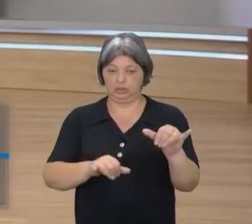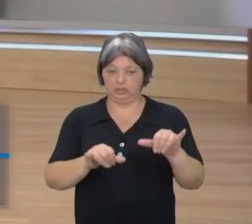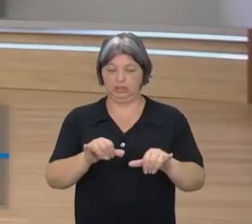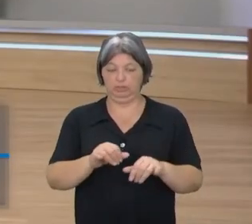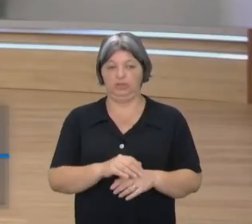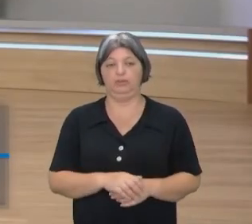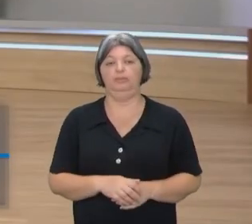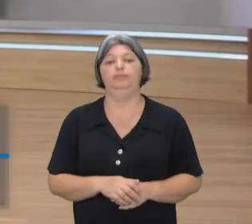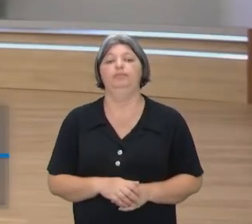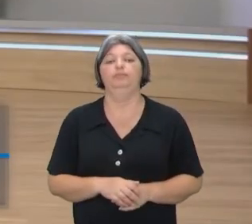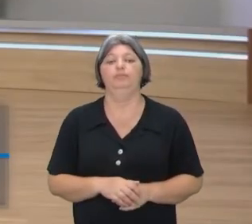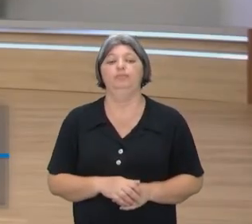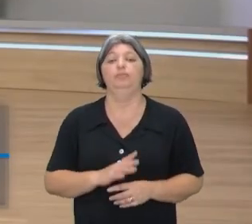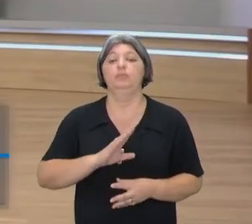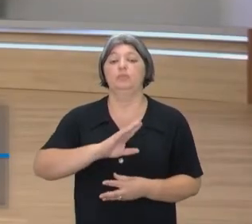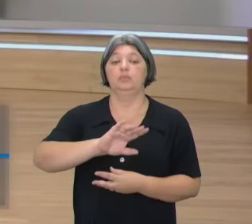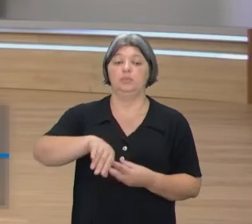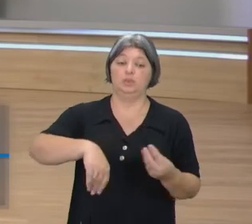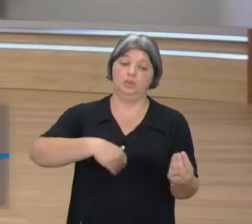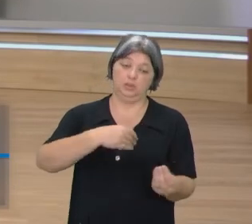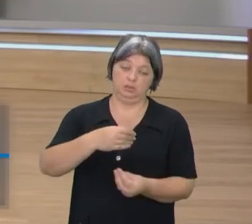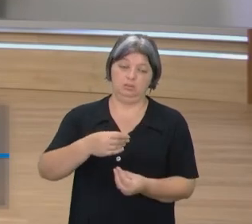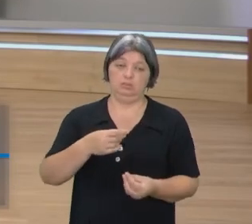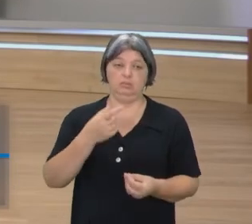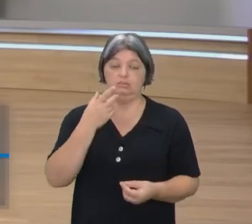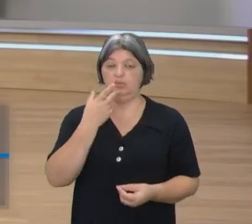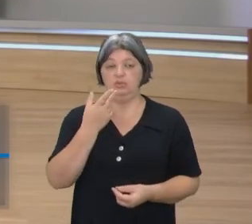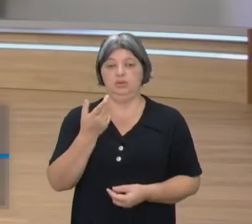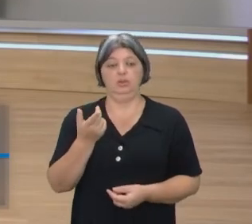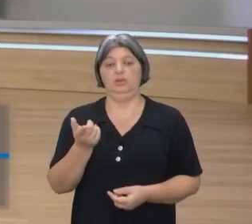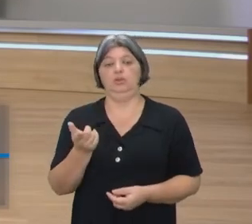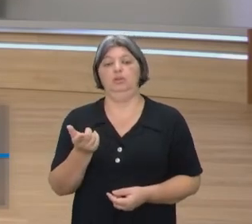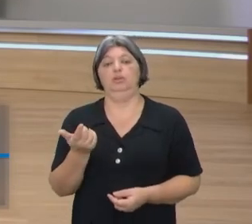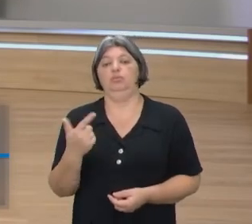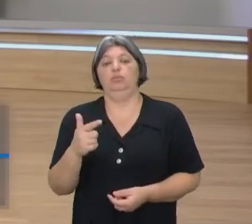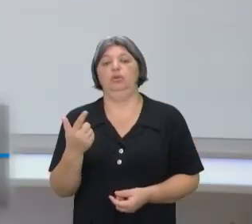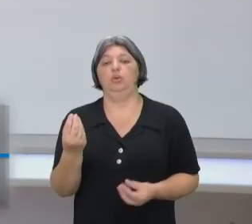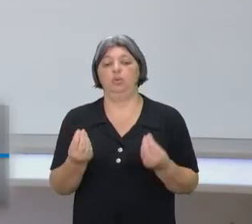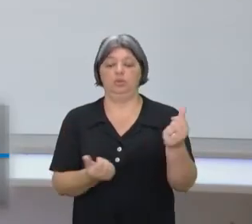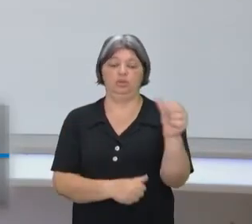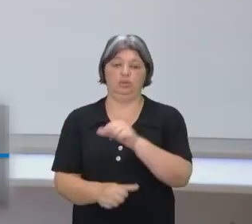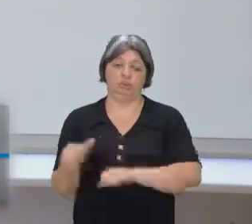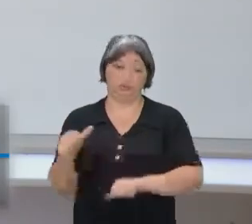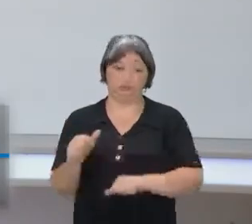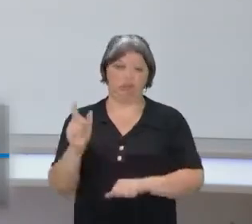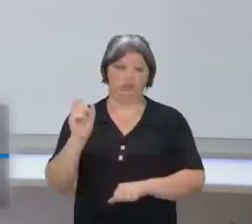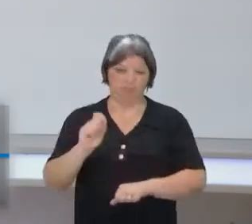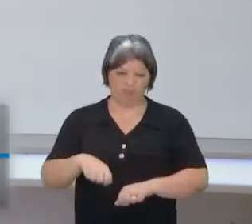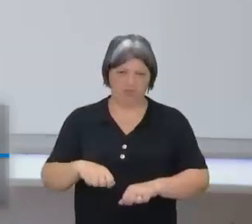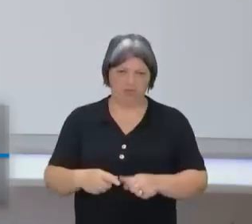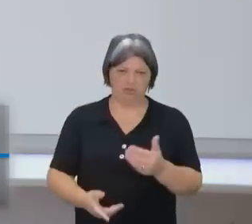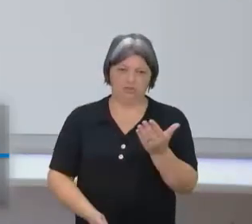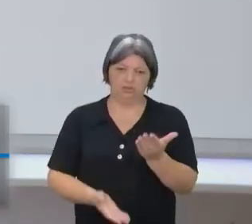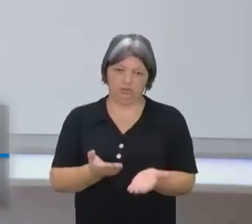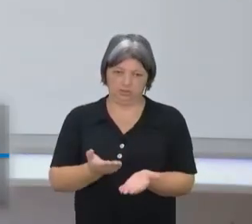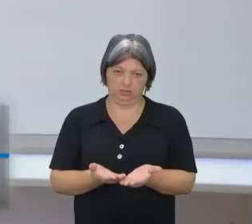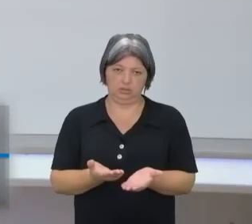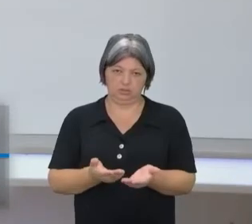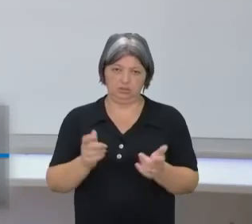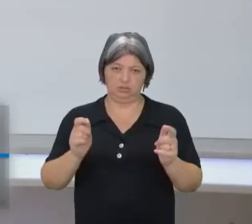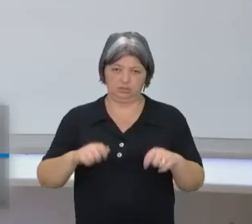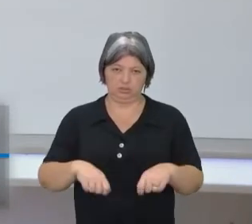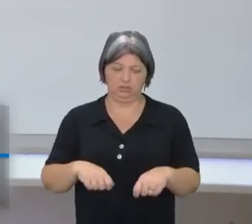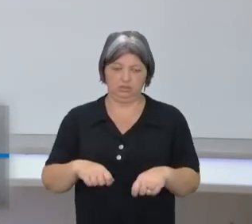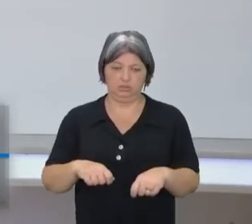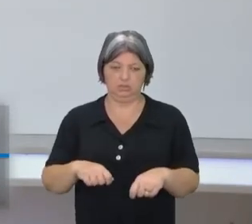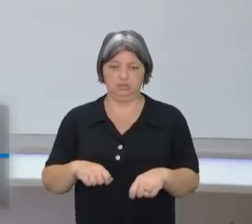ideia. Reações que elas são irreversíveis. Vocês acham que ela pode entrar em equilíbrio? É possível que esse